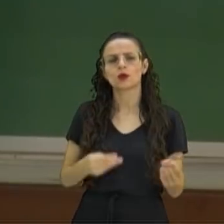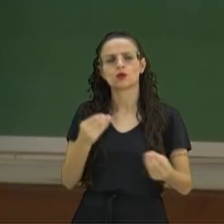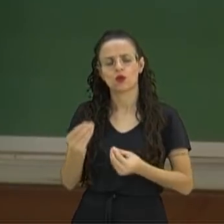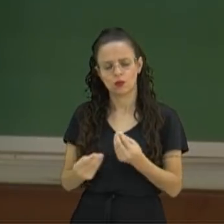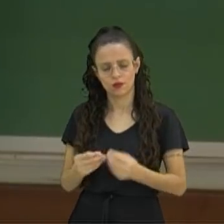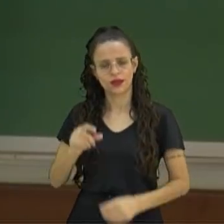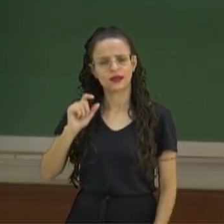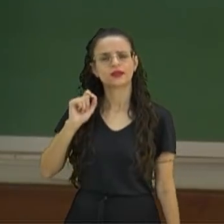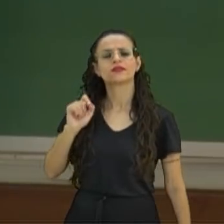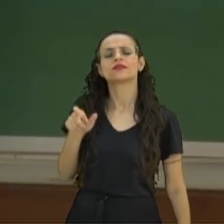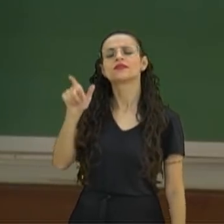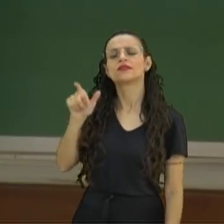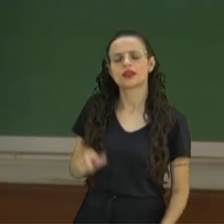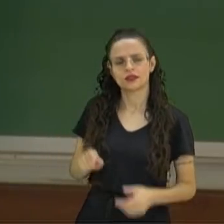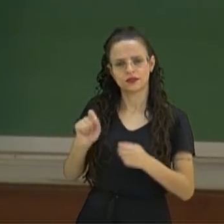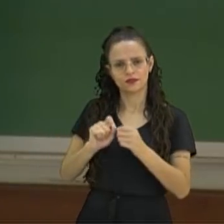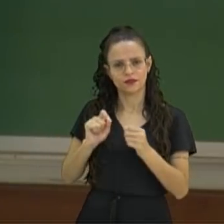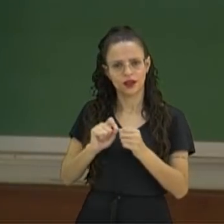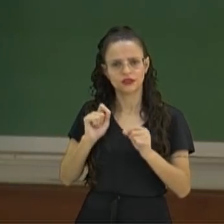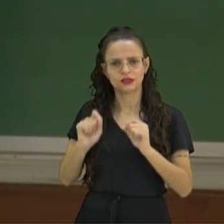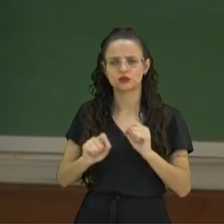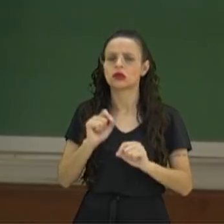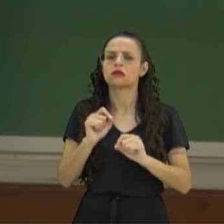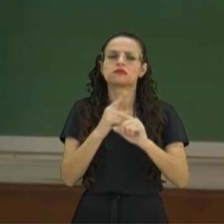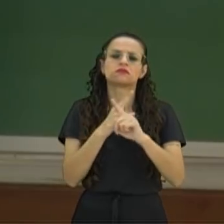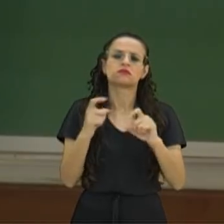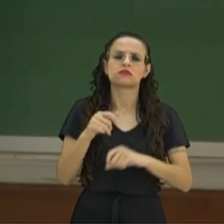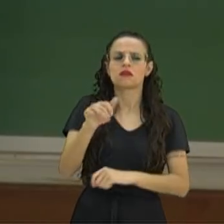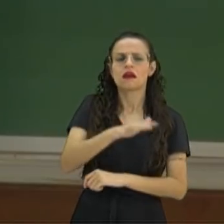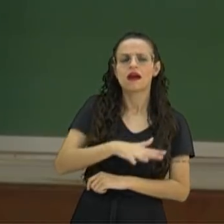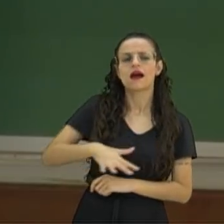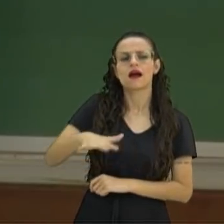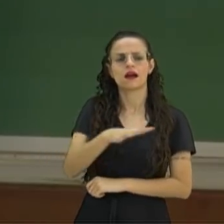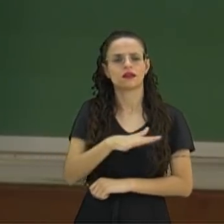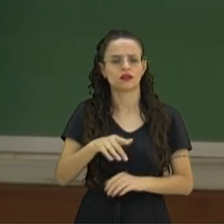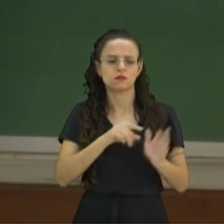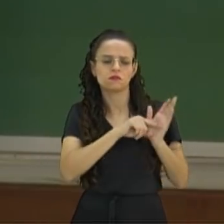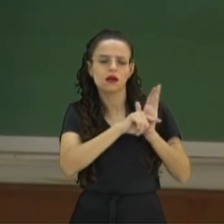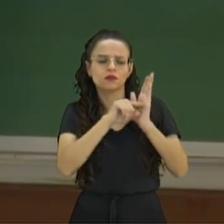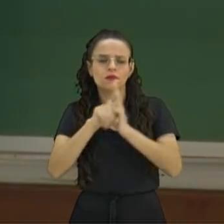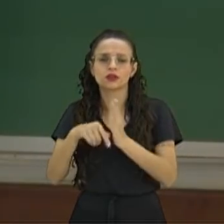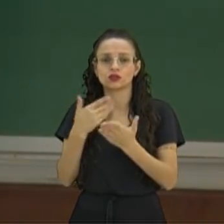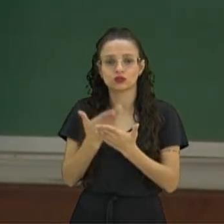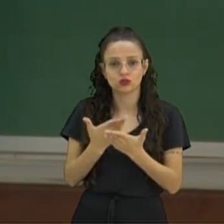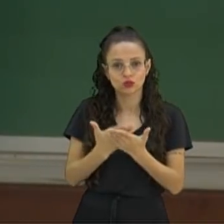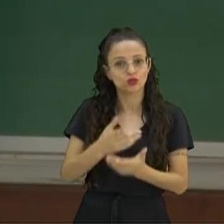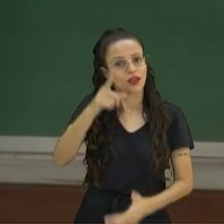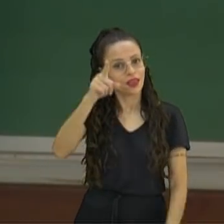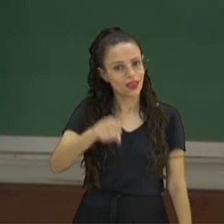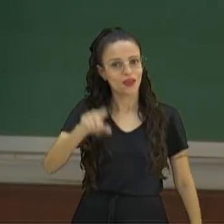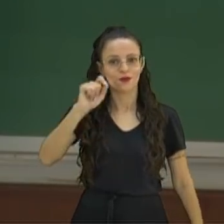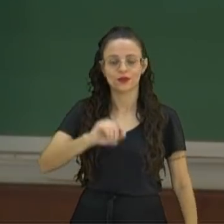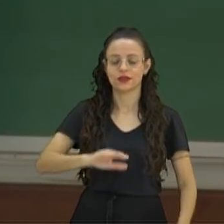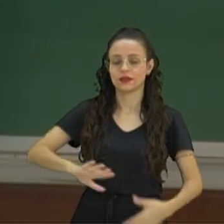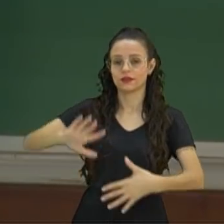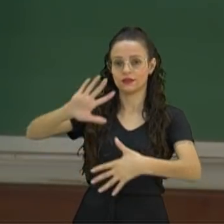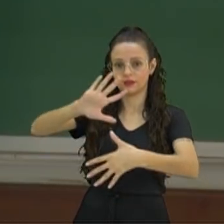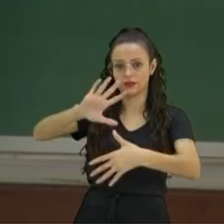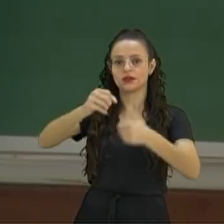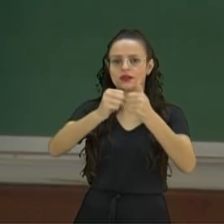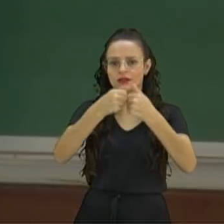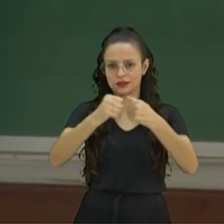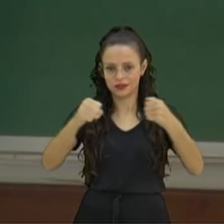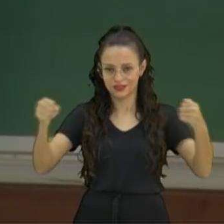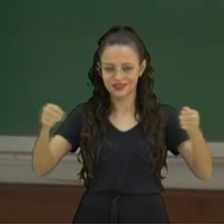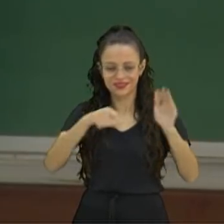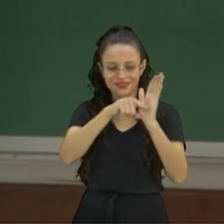Quem faz isso? Qual é a ciência ou área que estuda isso? É a cartografia. Então, ela se